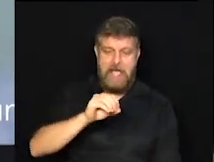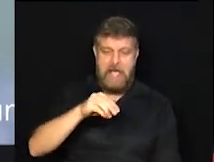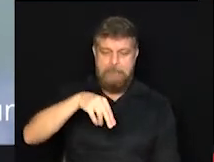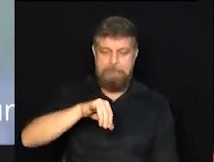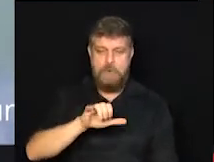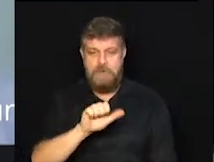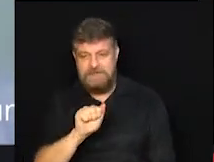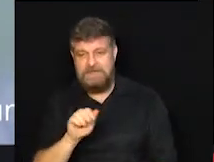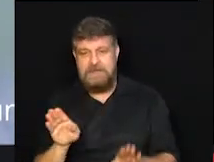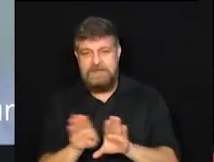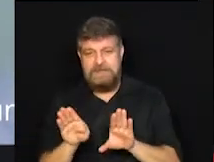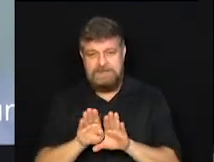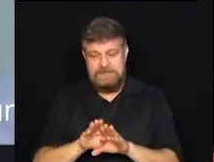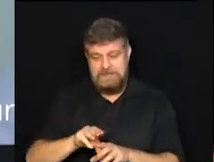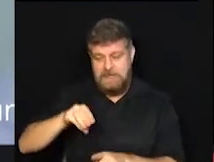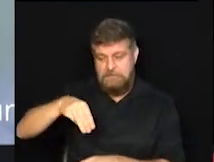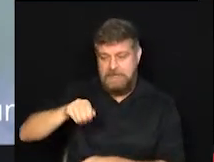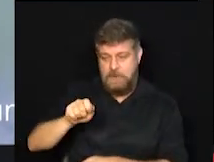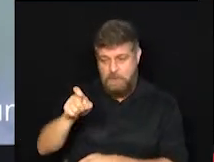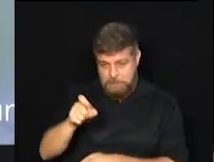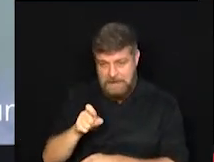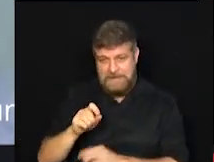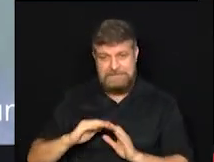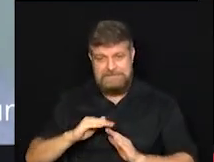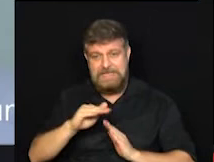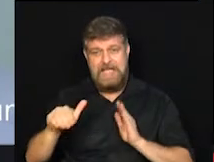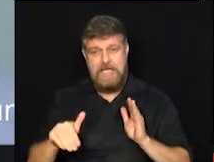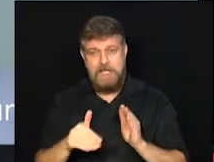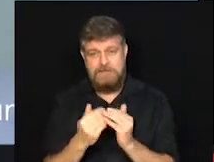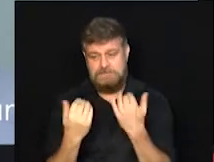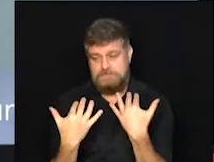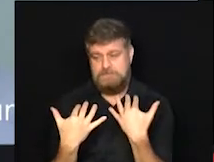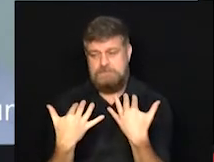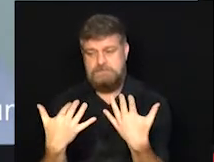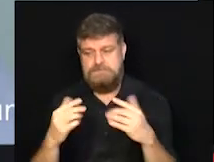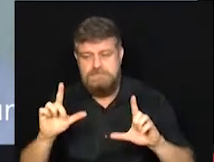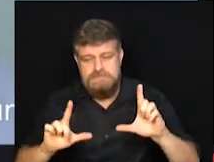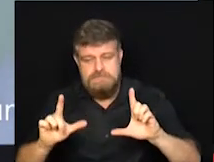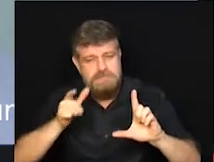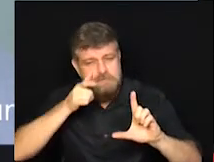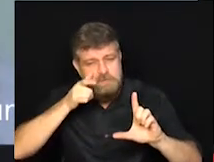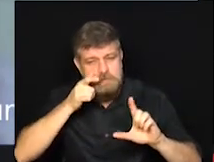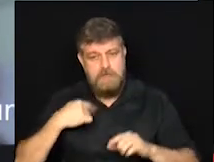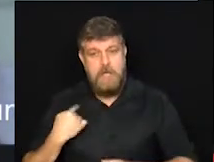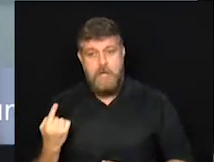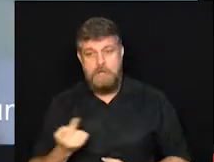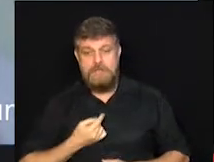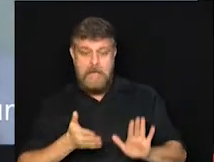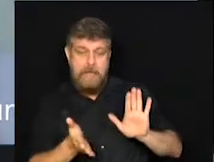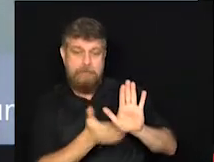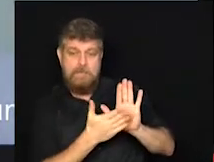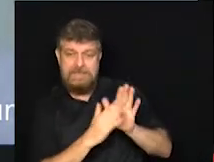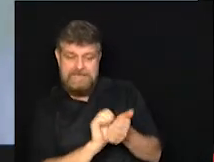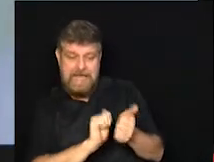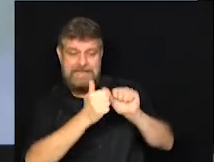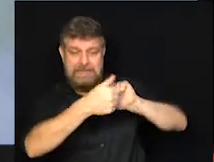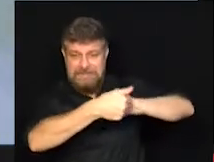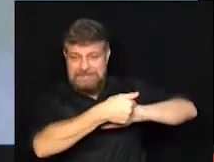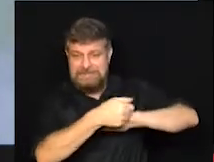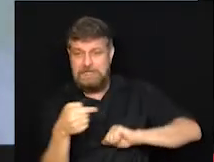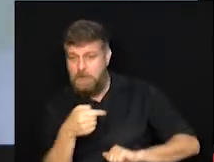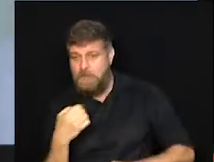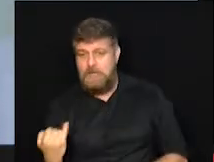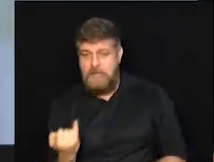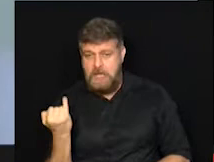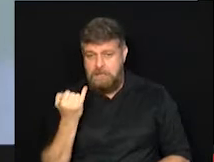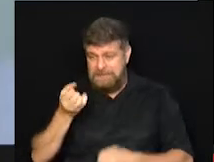Max, que também nos vimos, e a todos que estão assistindo. Essa alteração que nós estamos propondo, é importante dizer, vereador,